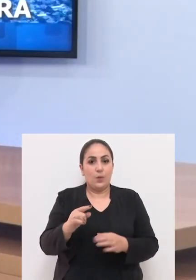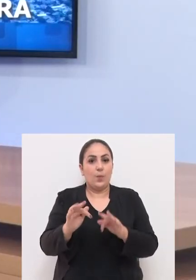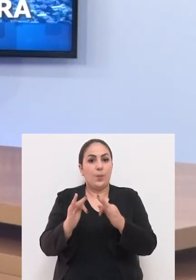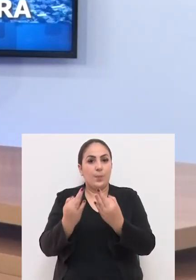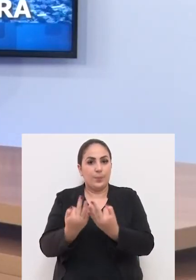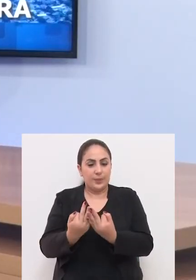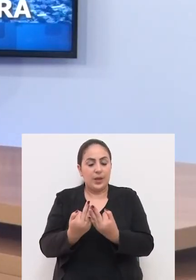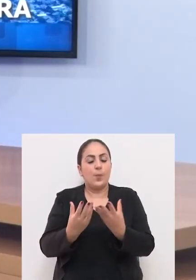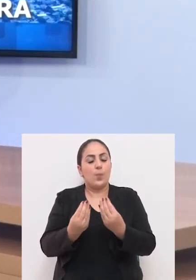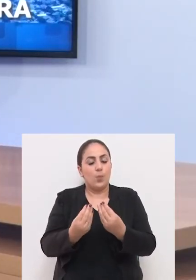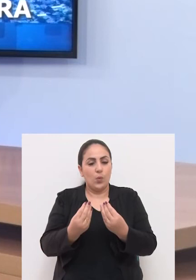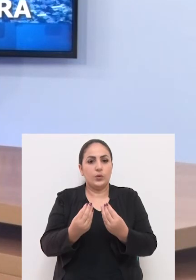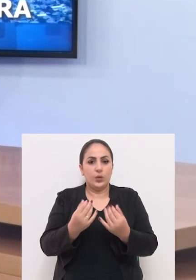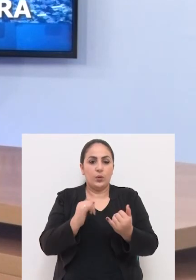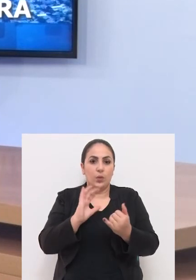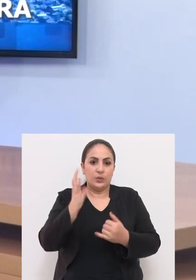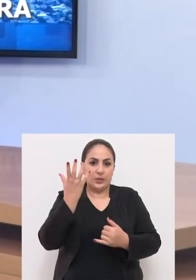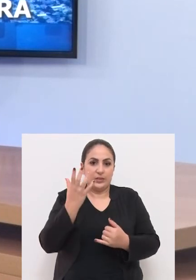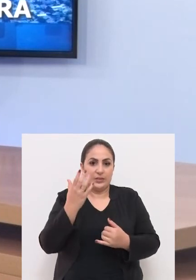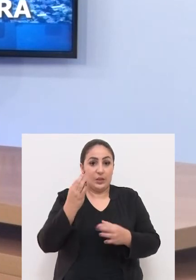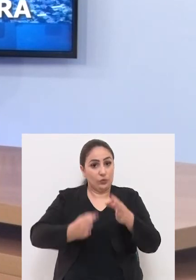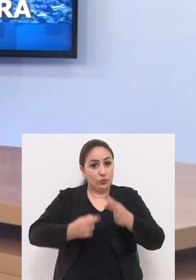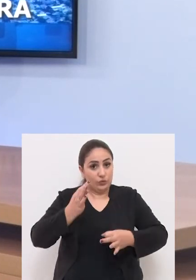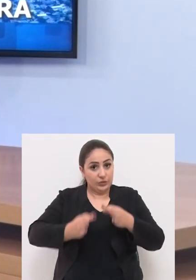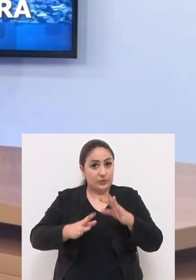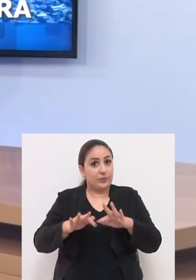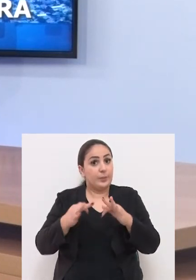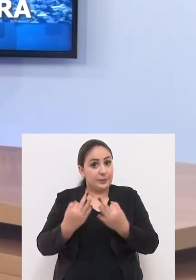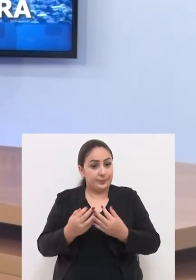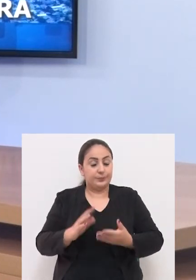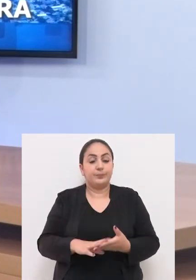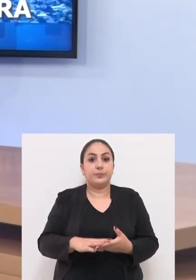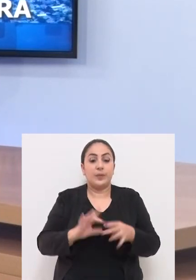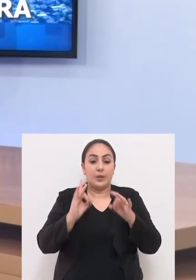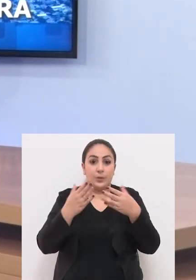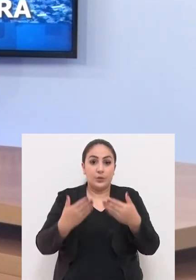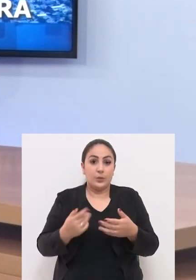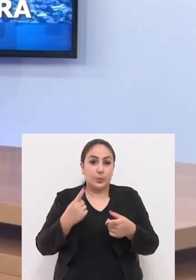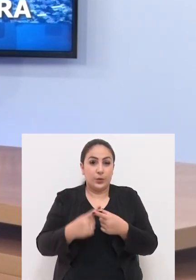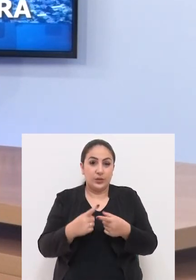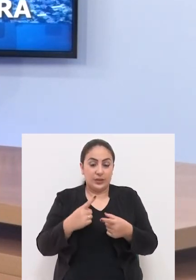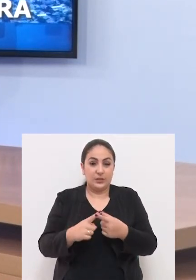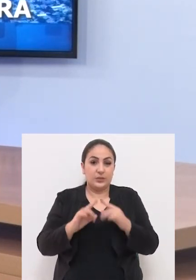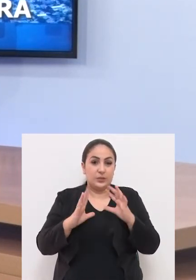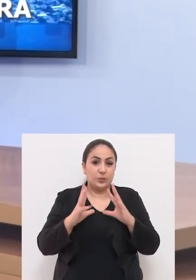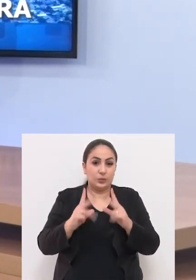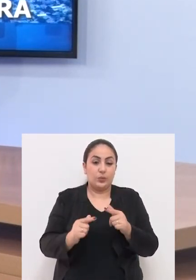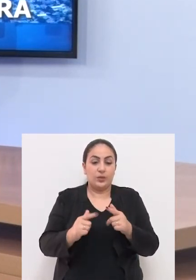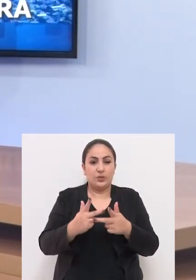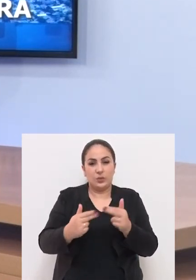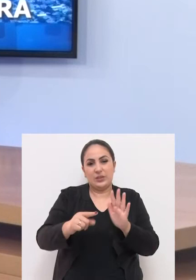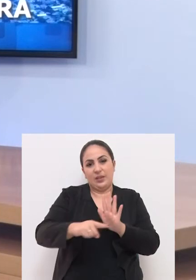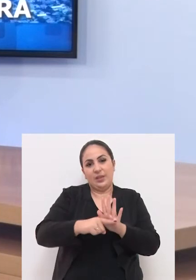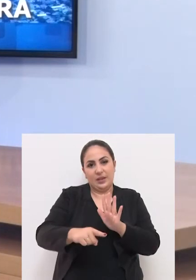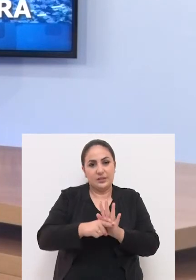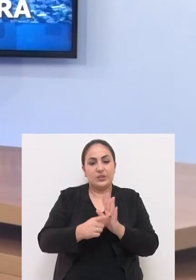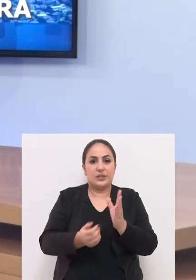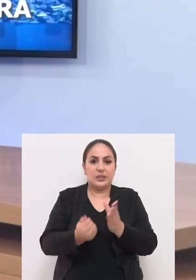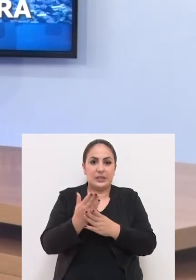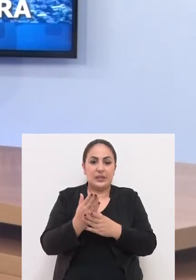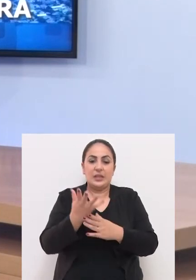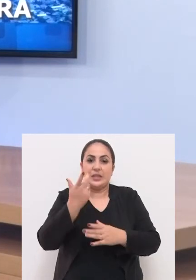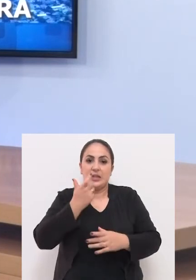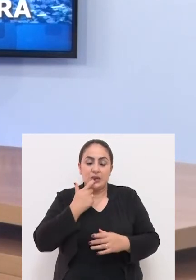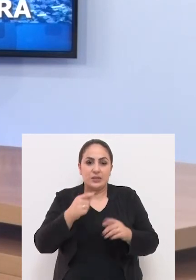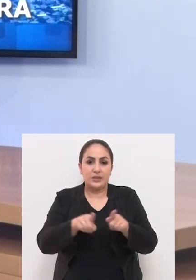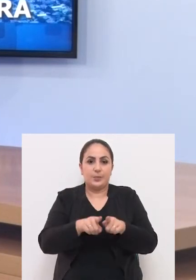tem se tornado muito frequente nas varas de família, especialmente pelos efeitos e consequências negativas